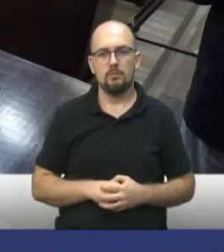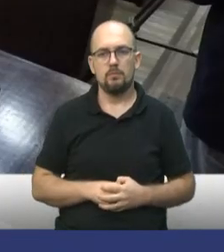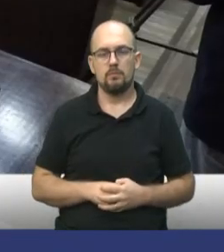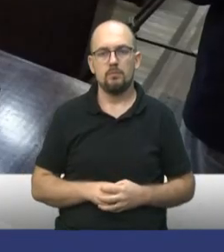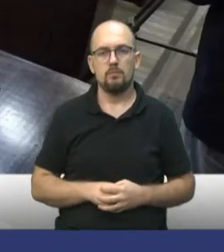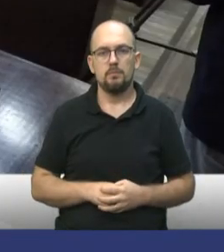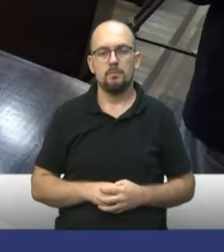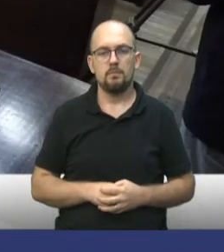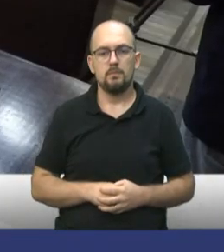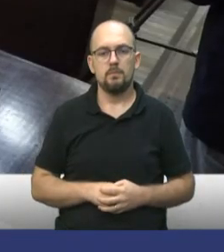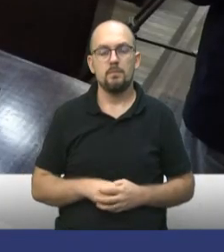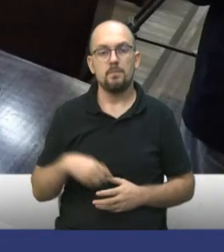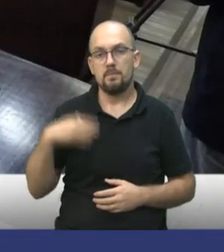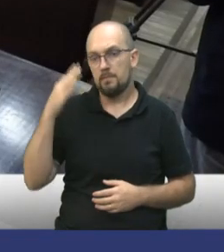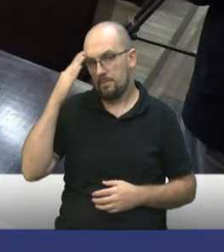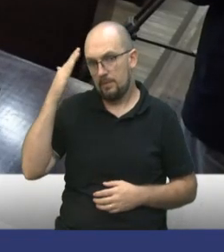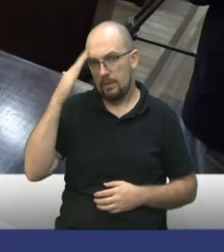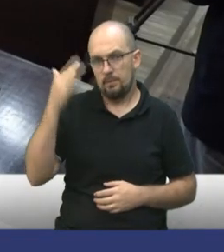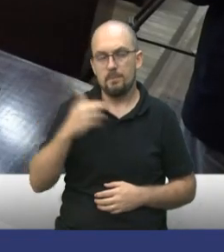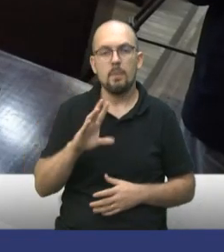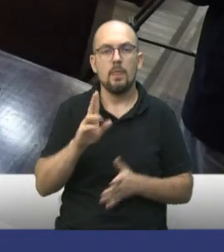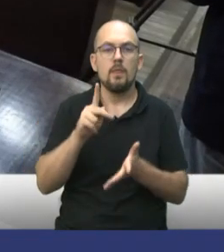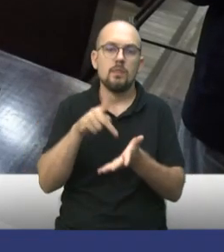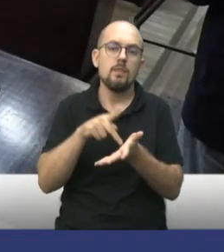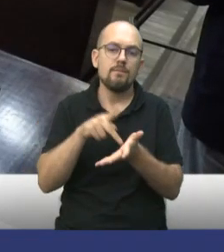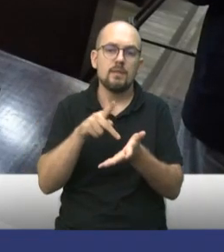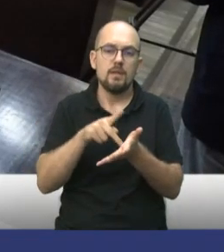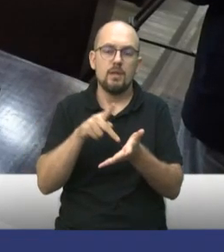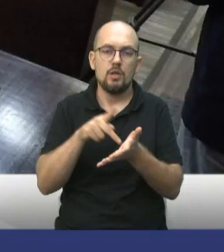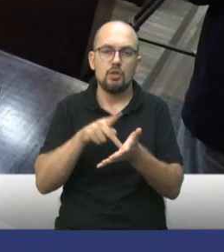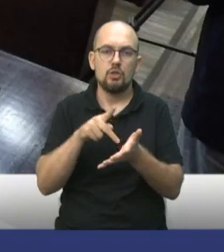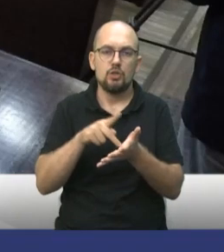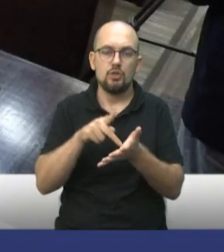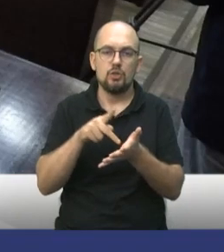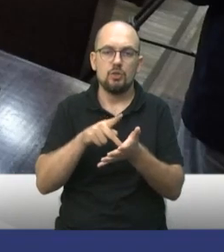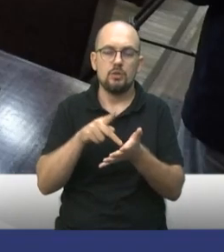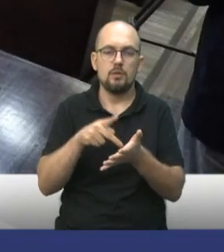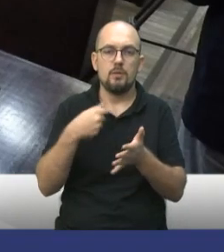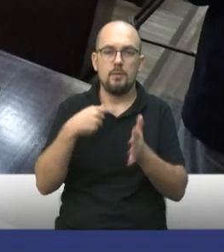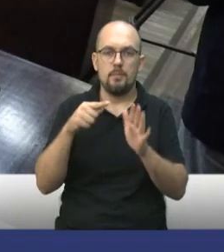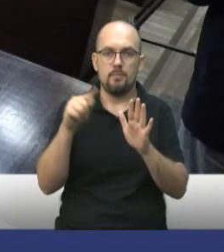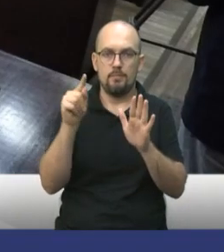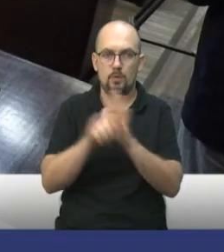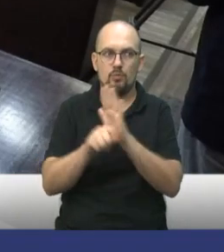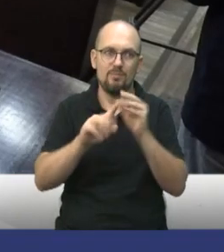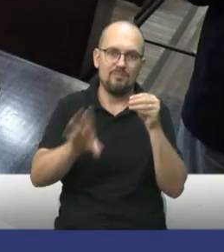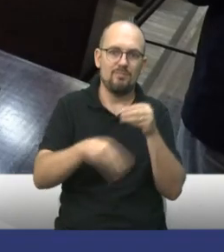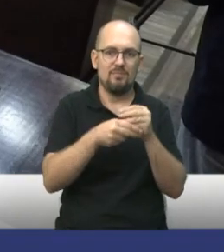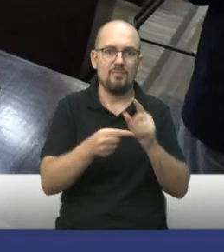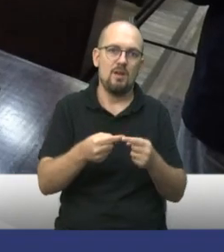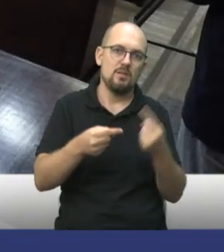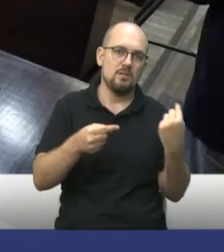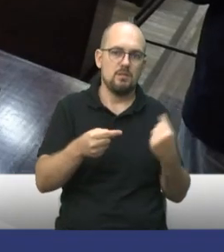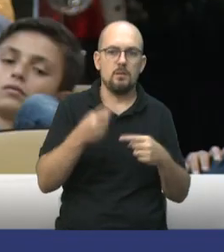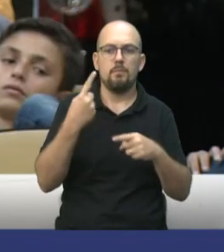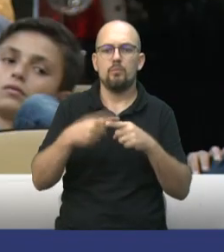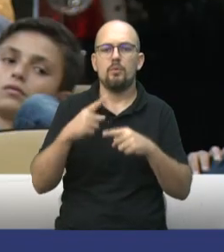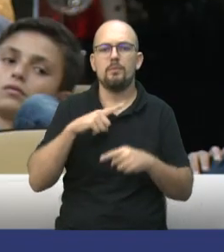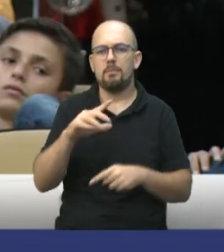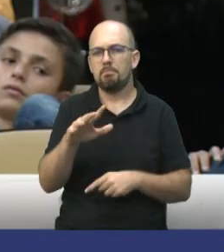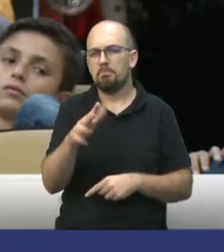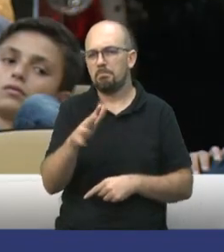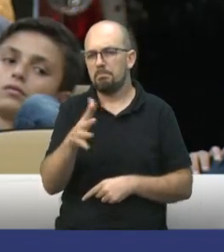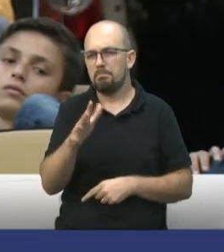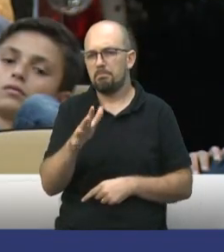Pode. Bom, obrigado. Na verdade, a pergunta, justamente retomando aquela, é porque assim, nós temos aproximadamente, se eu não me